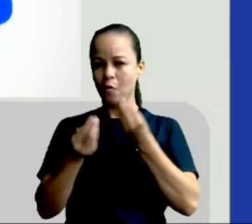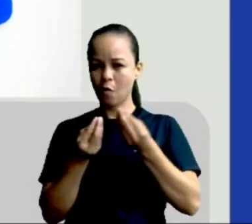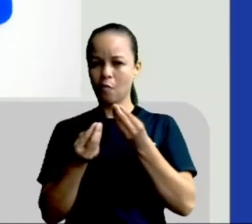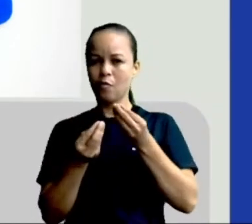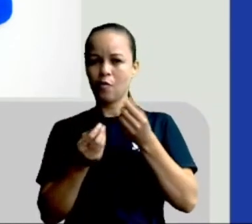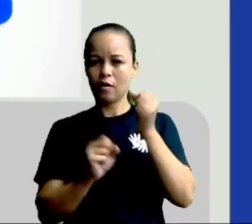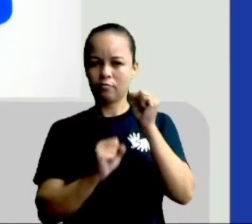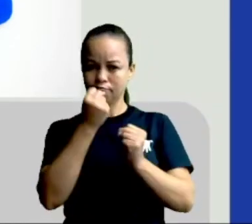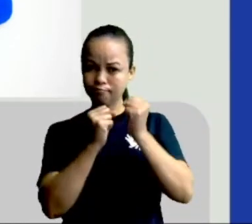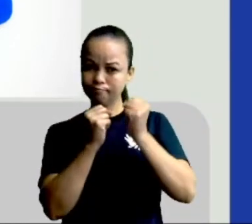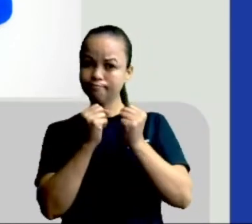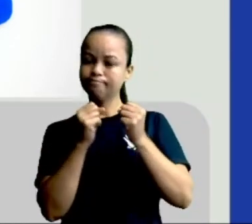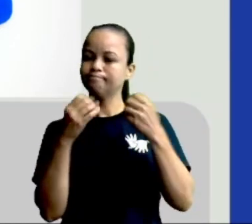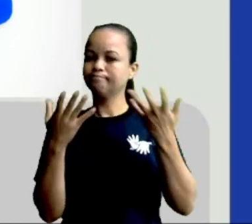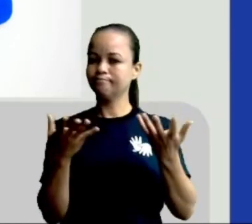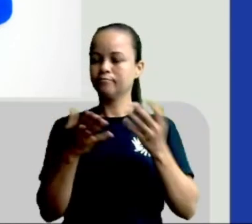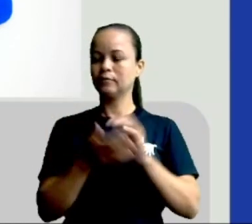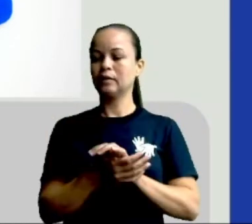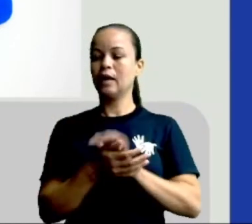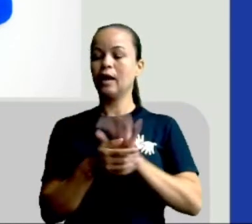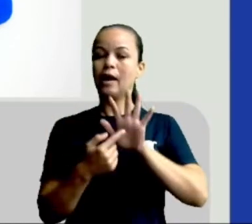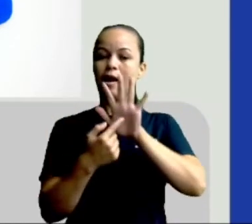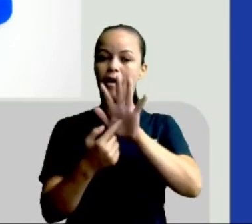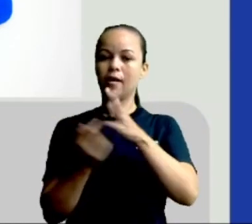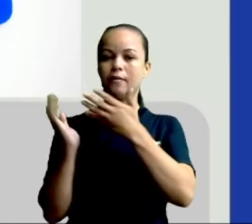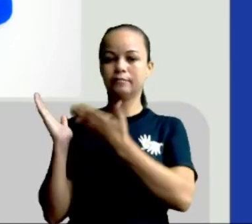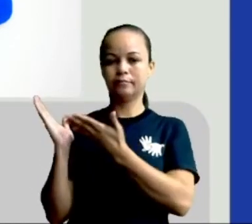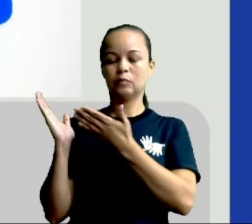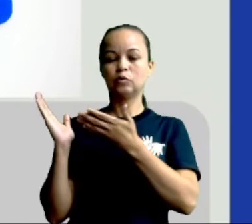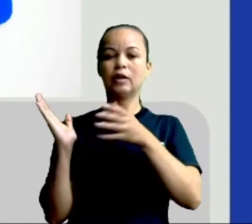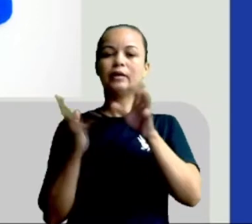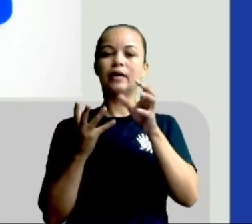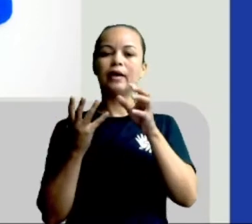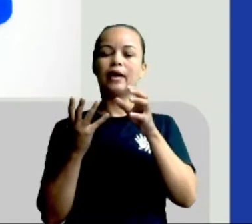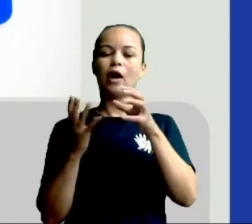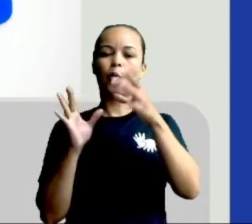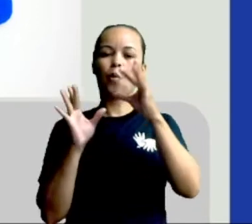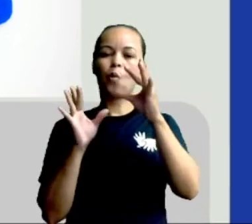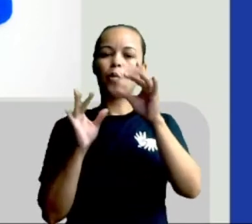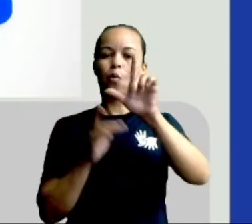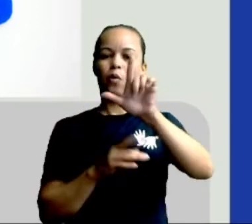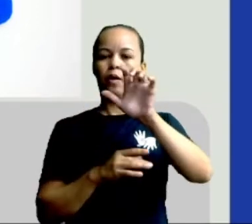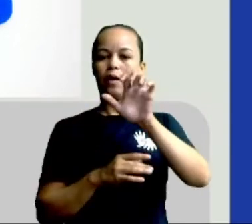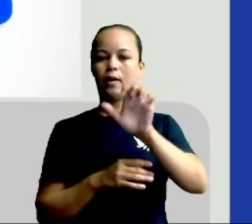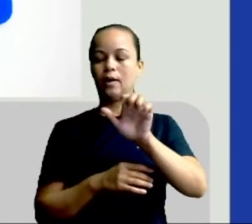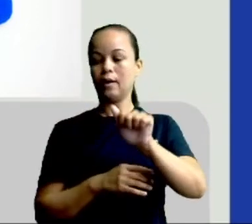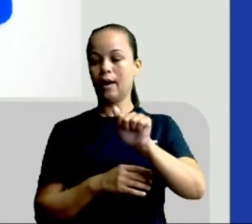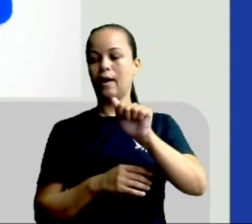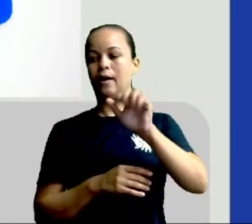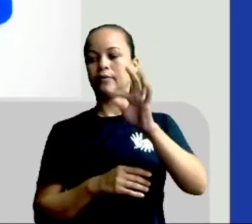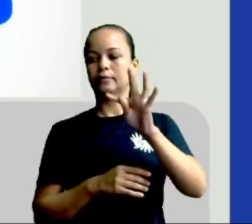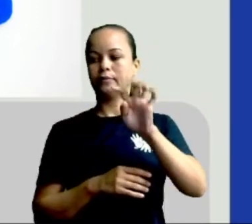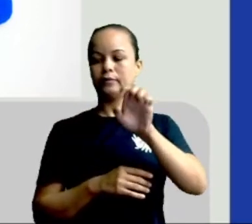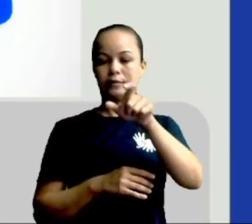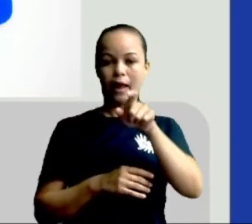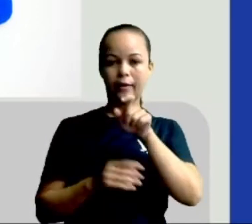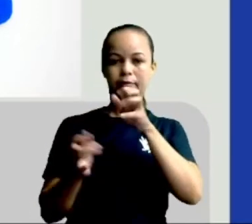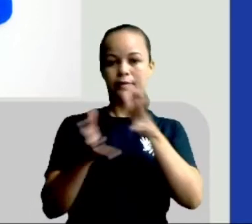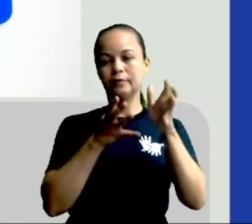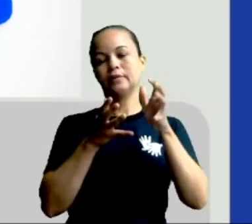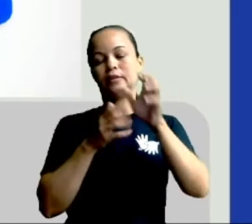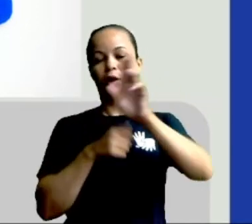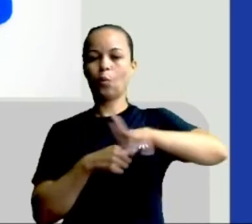extraído aí o látex da seringueira, que é essa árvore aí, ó, fazem cortes aí